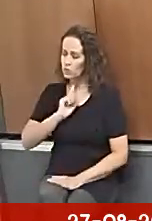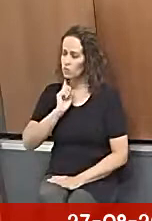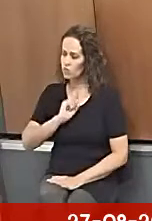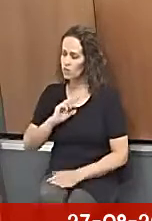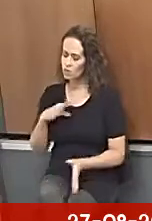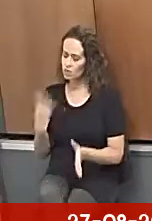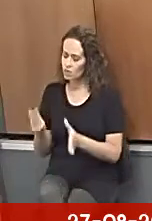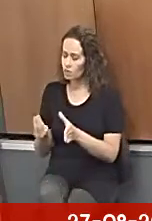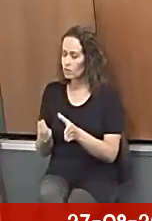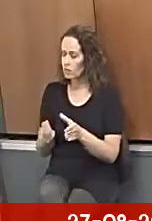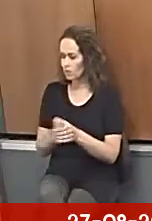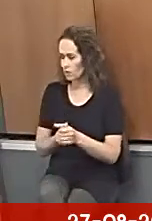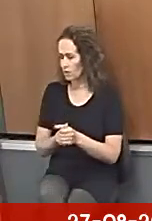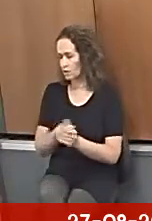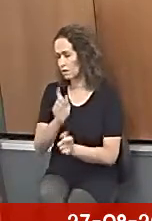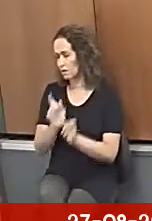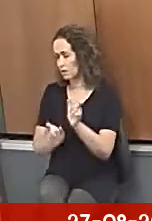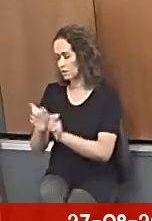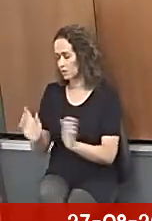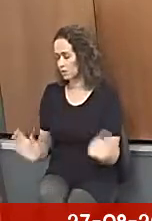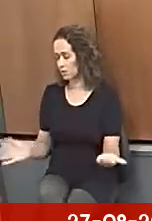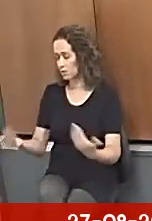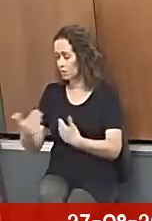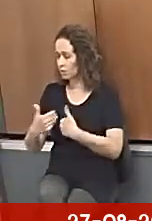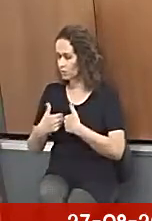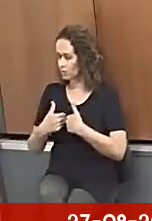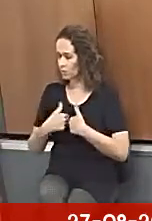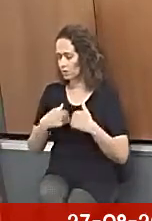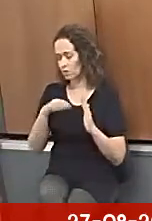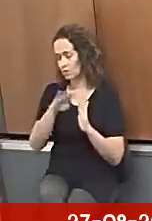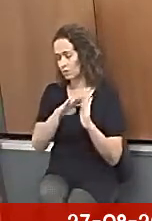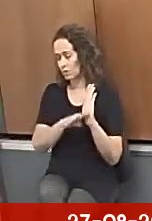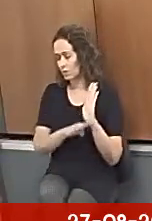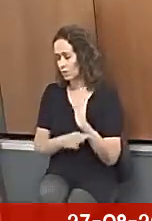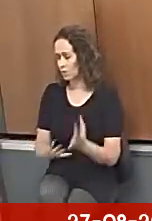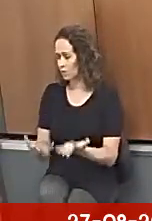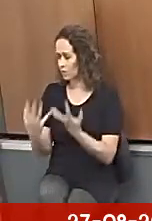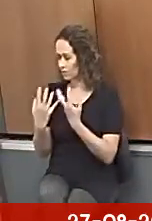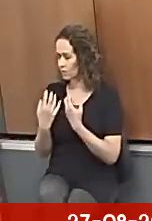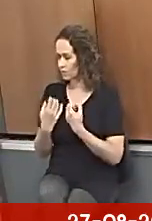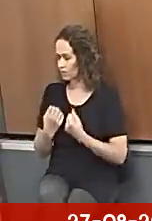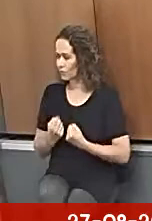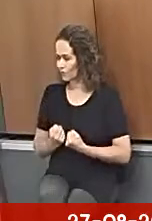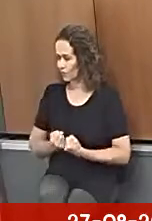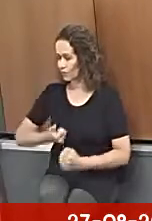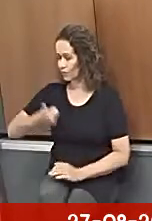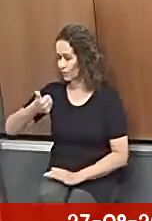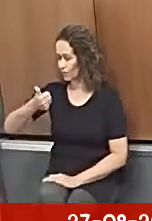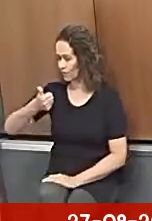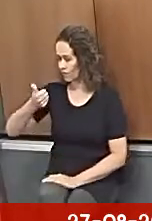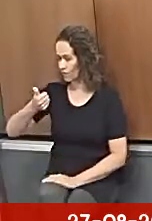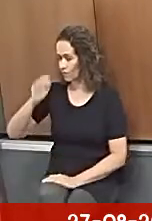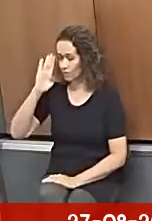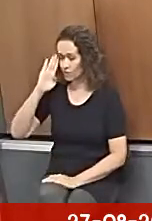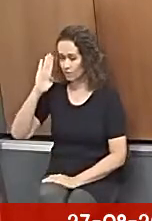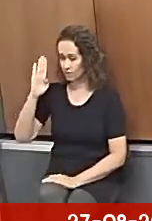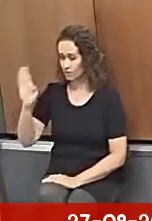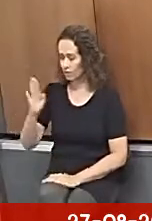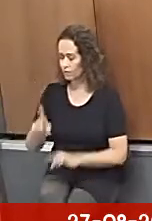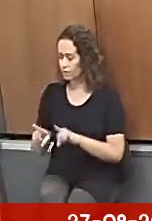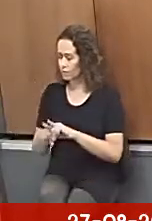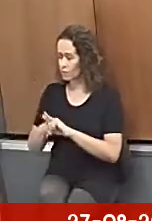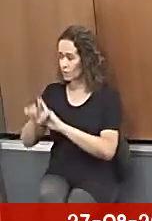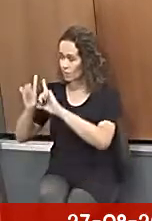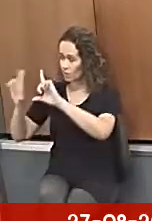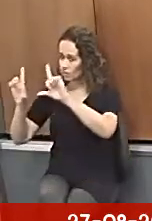portador de transtorno autista no rol elencado como atendimento prioritário bem como a colocar nas placas de atendimento prioritário